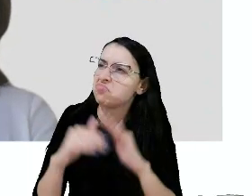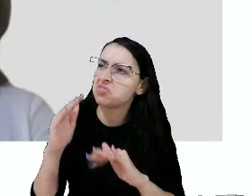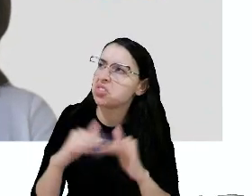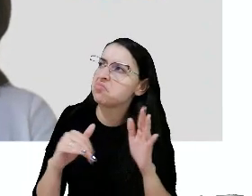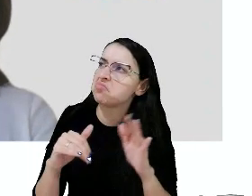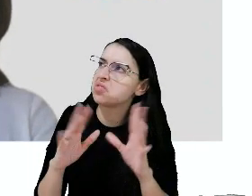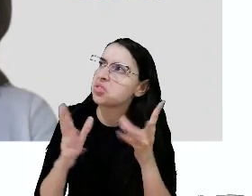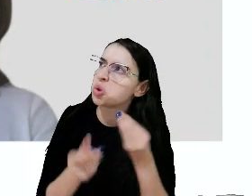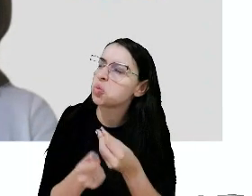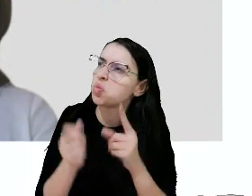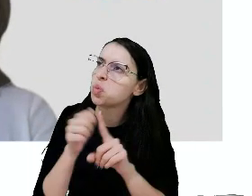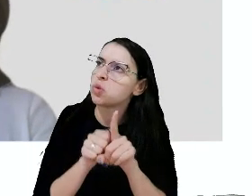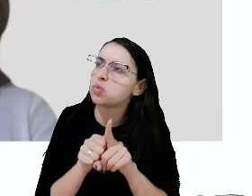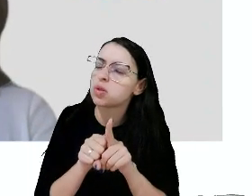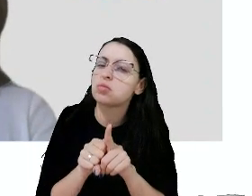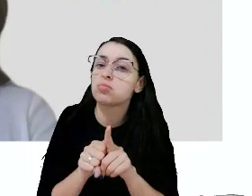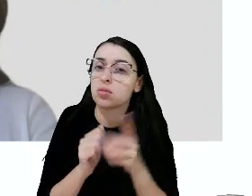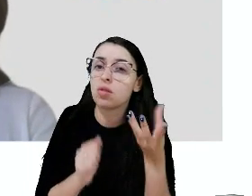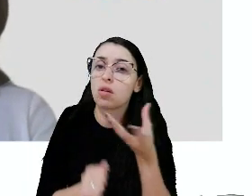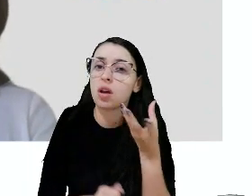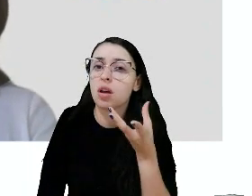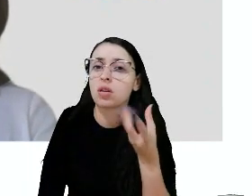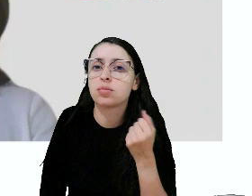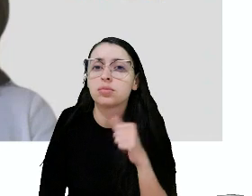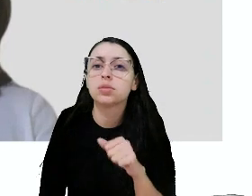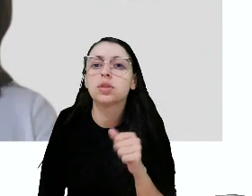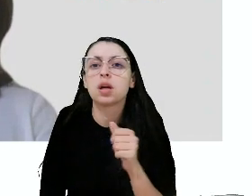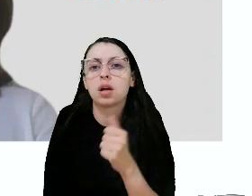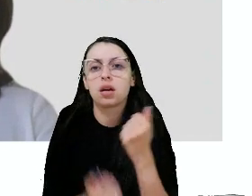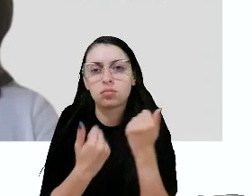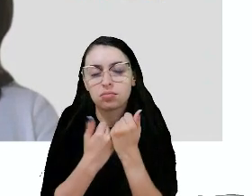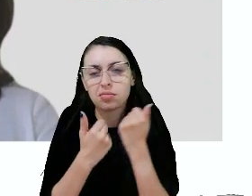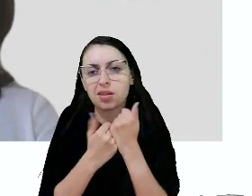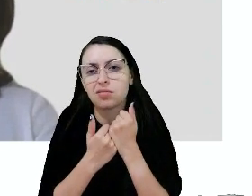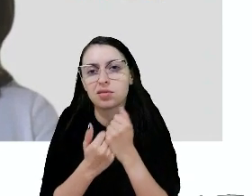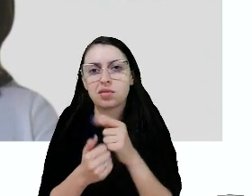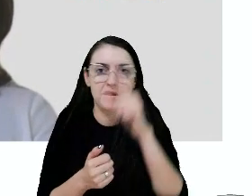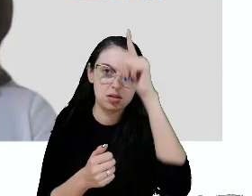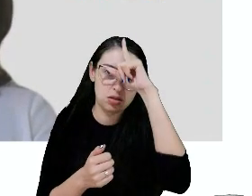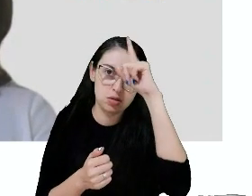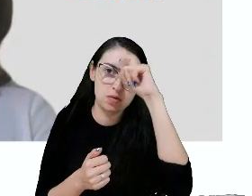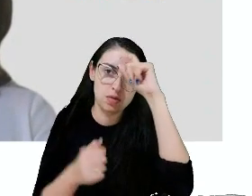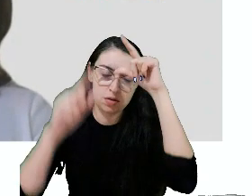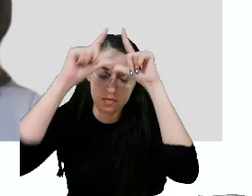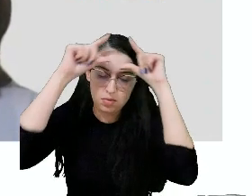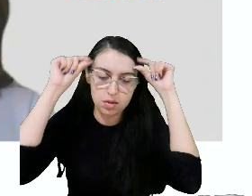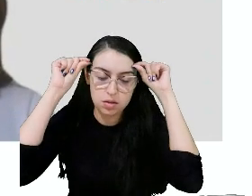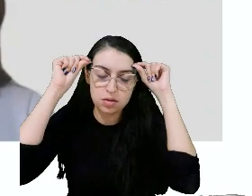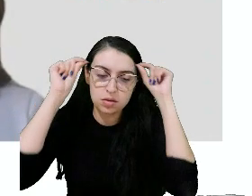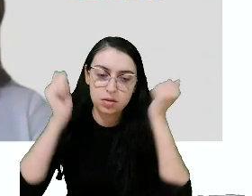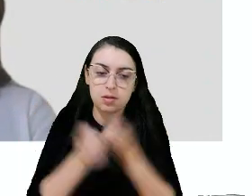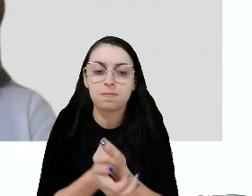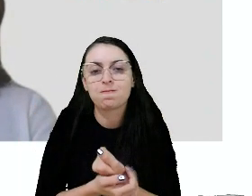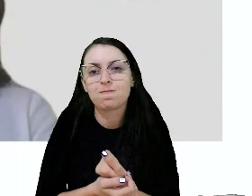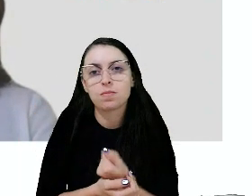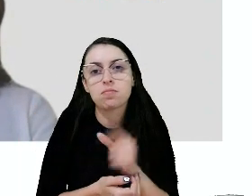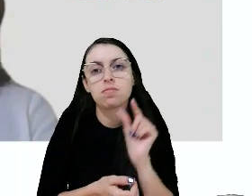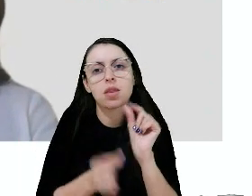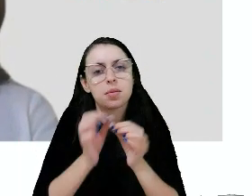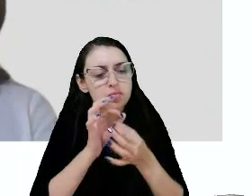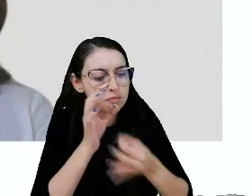quantos meses deu, né? E realmente eu quero salientar, auxiliares de enfermagem são